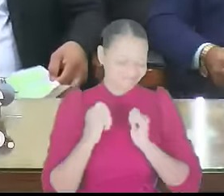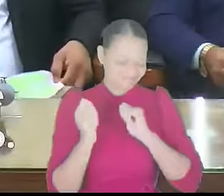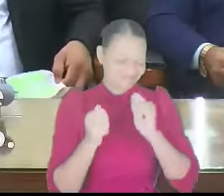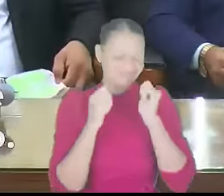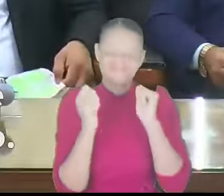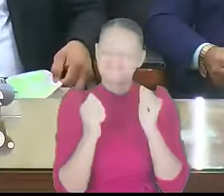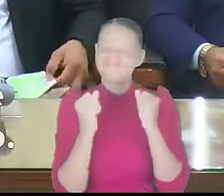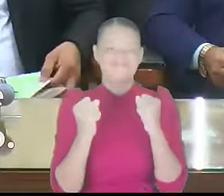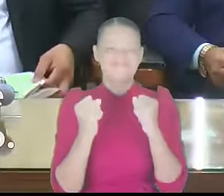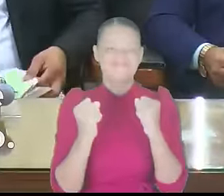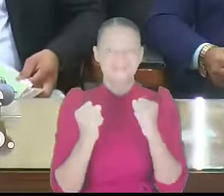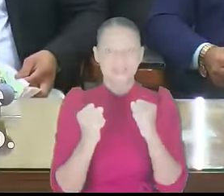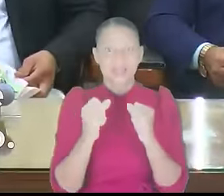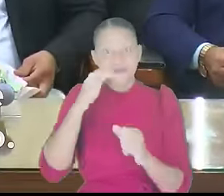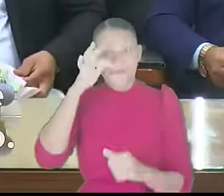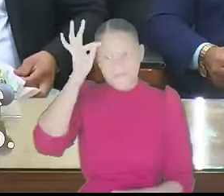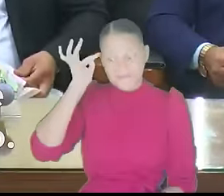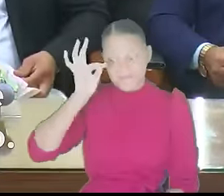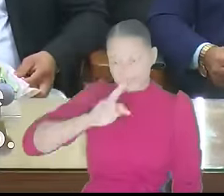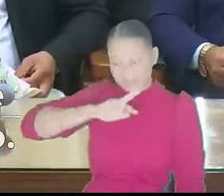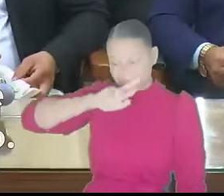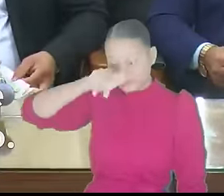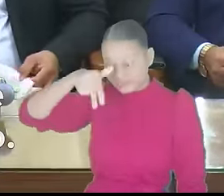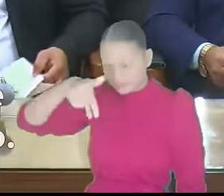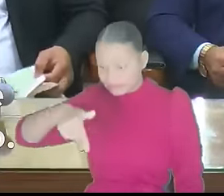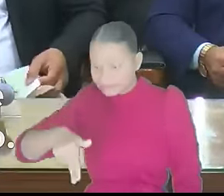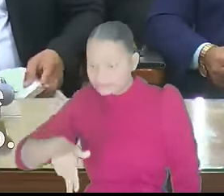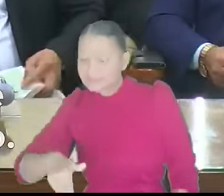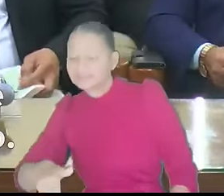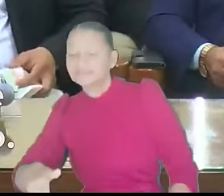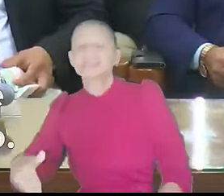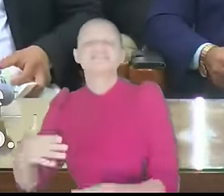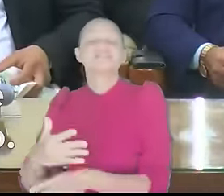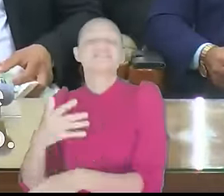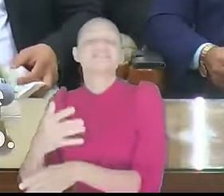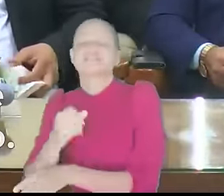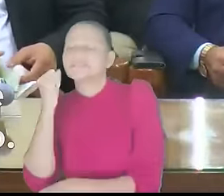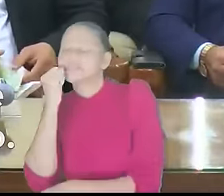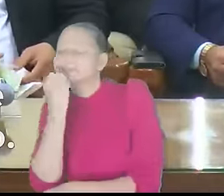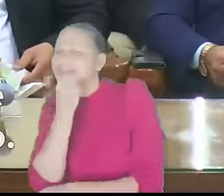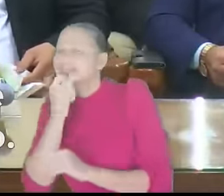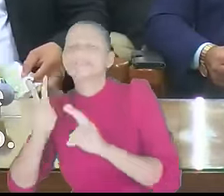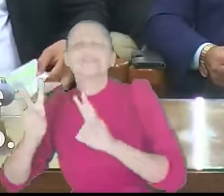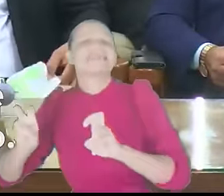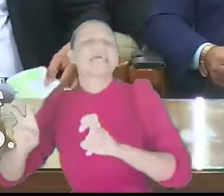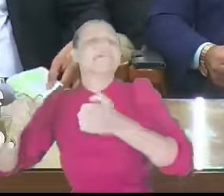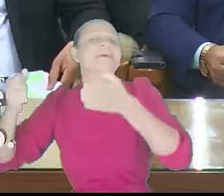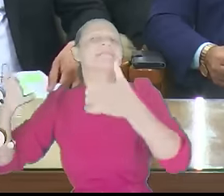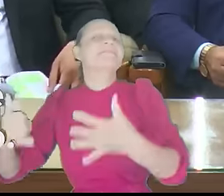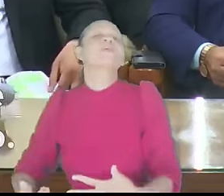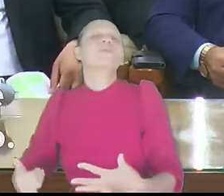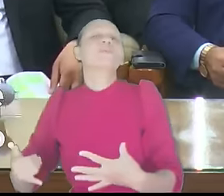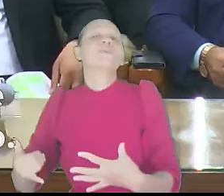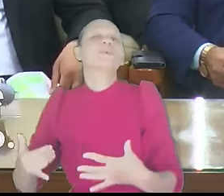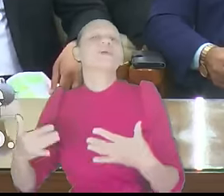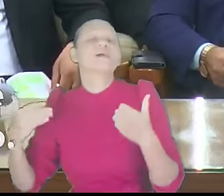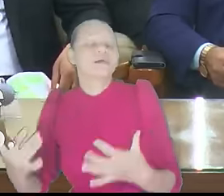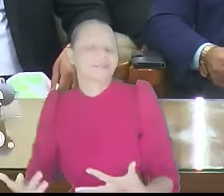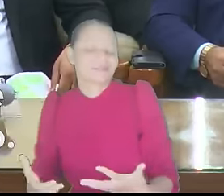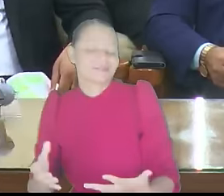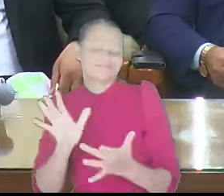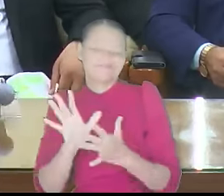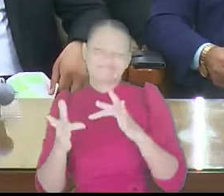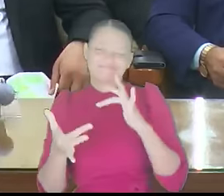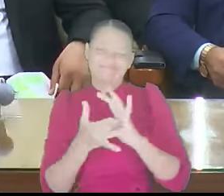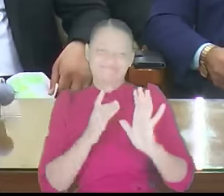Filipe, descendo a cidade de Samaria, falava sobre o quê? Para os samaritanos, falava sobre quem? Cristo. Sobre quem? Cristo.